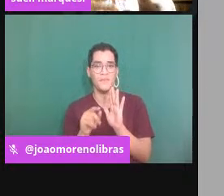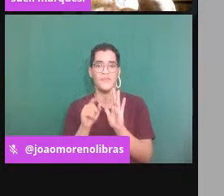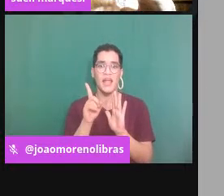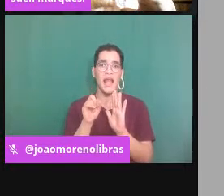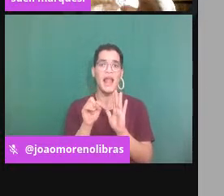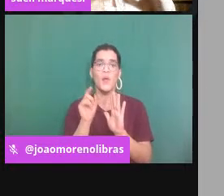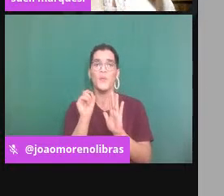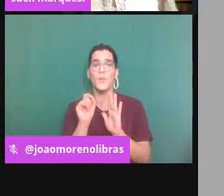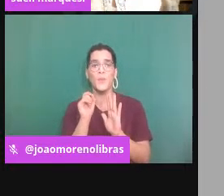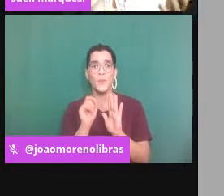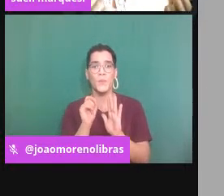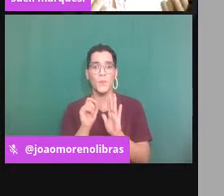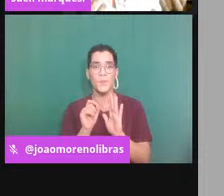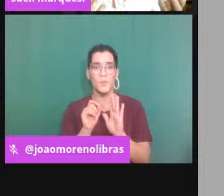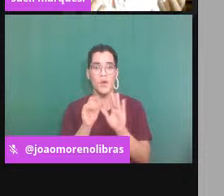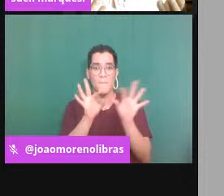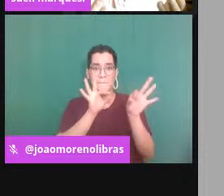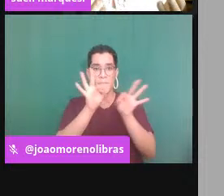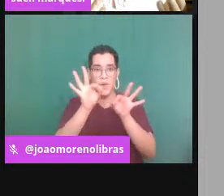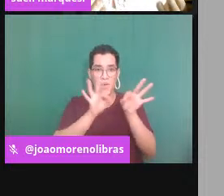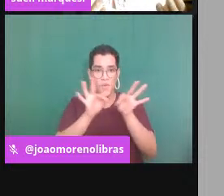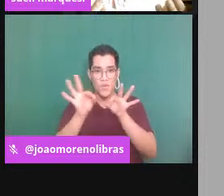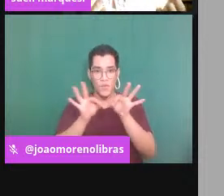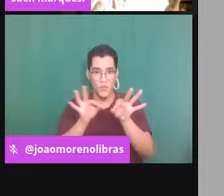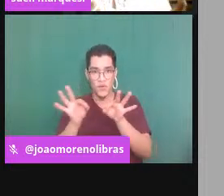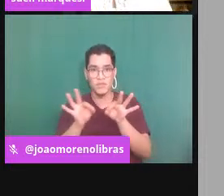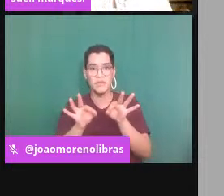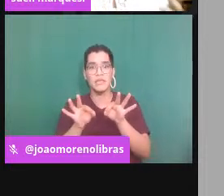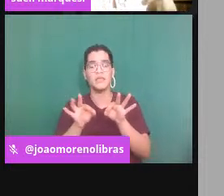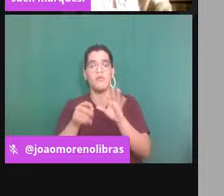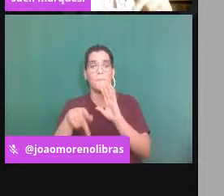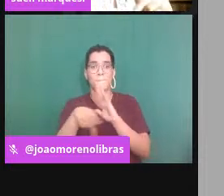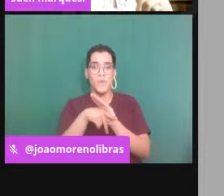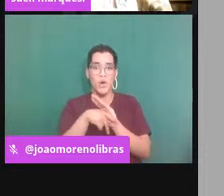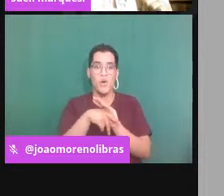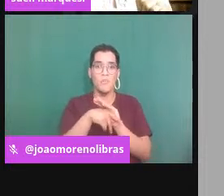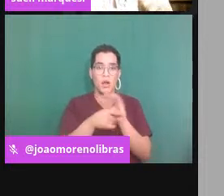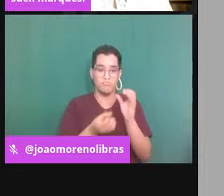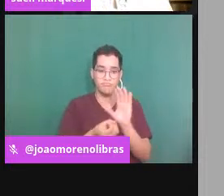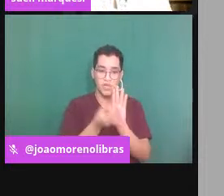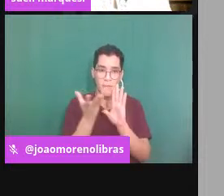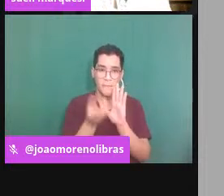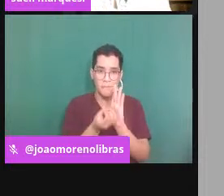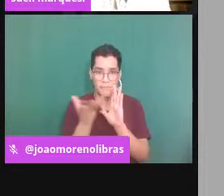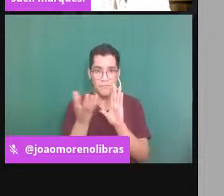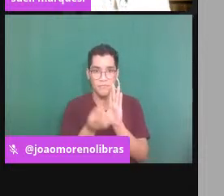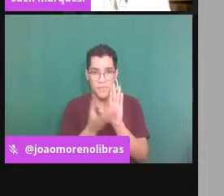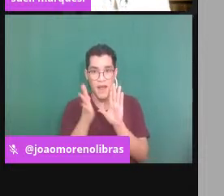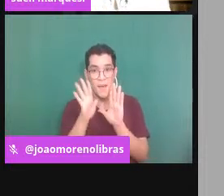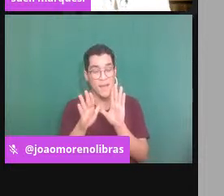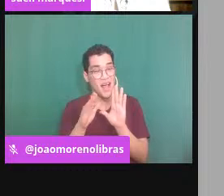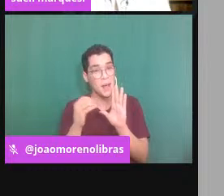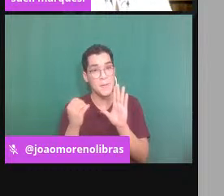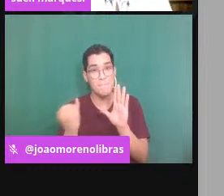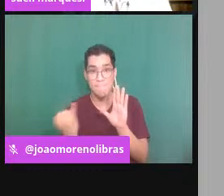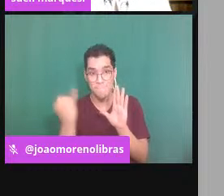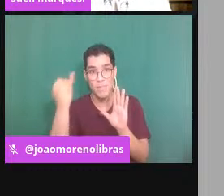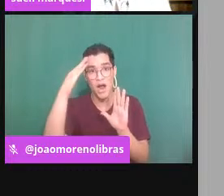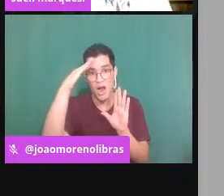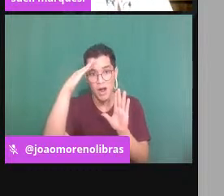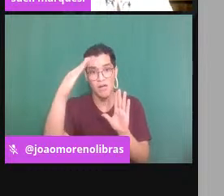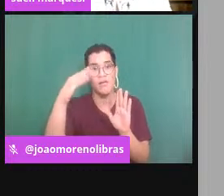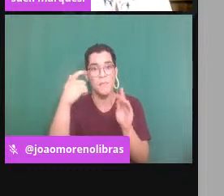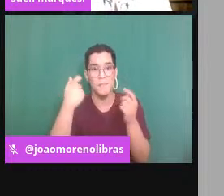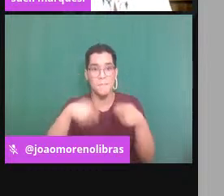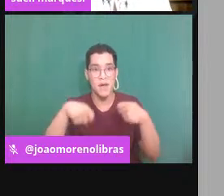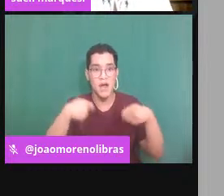É uma organização composicional, né? Mas nela é fundamental a questão dos sentidos. Então, não